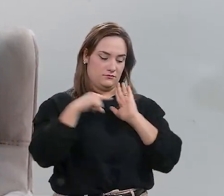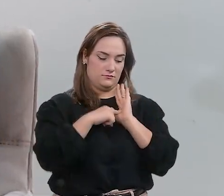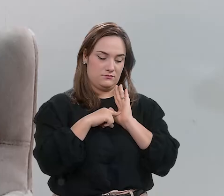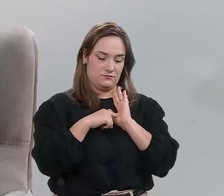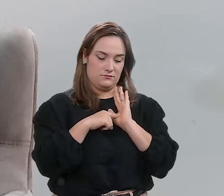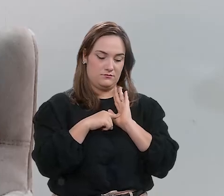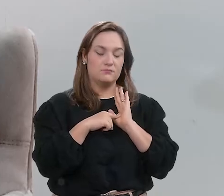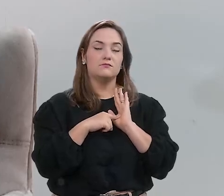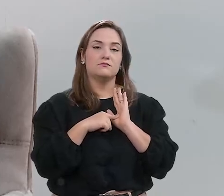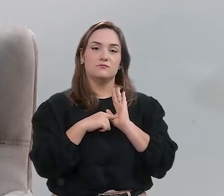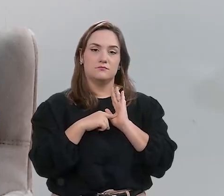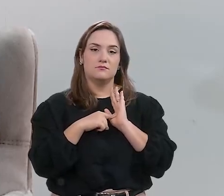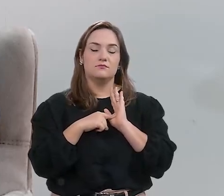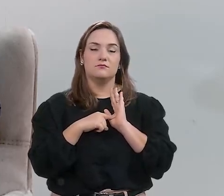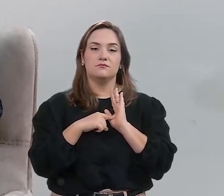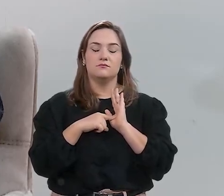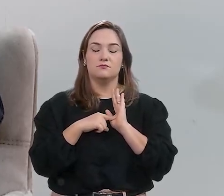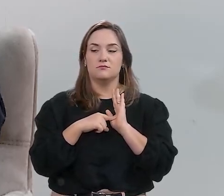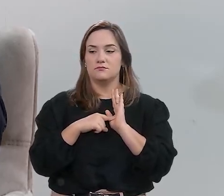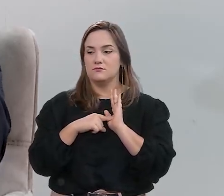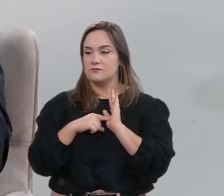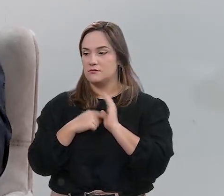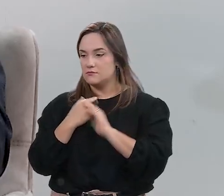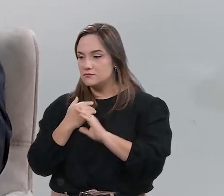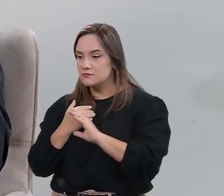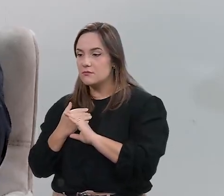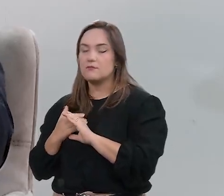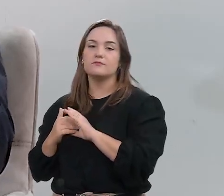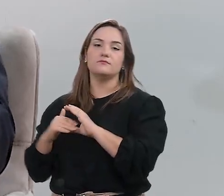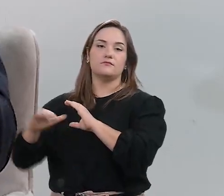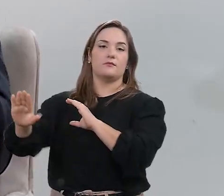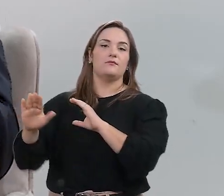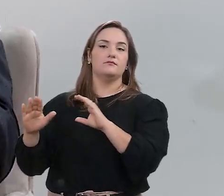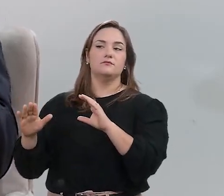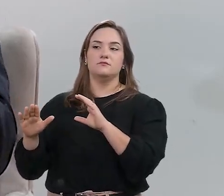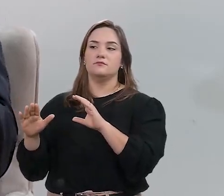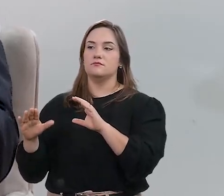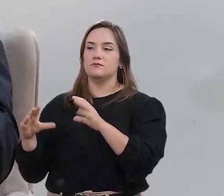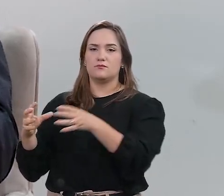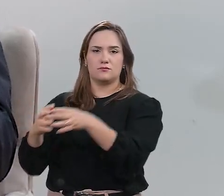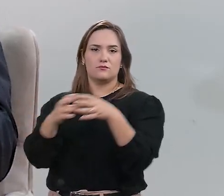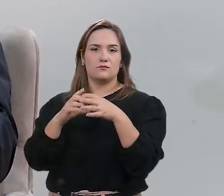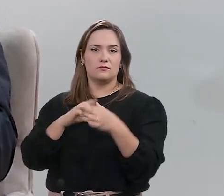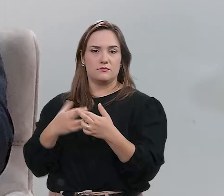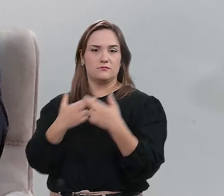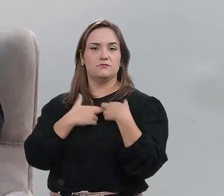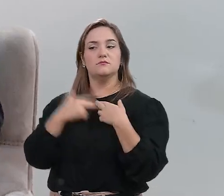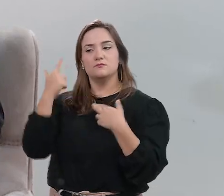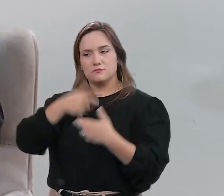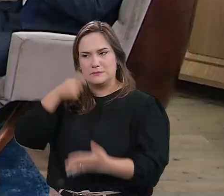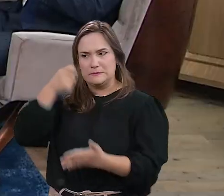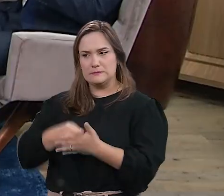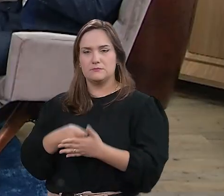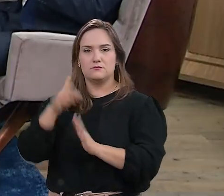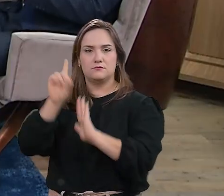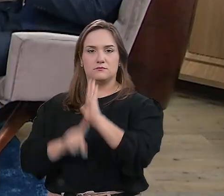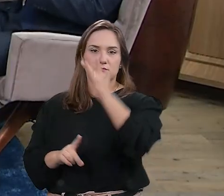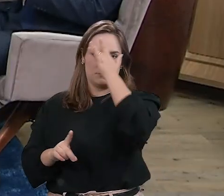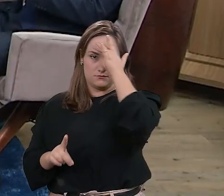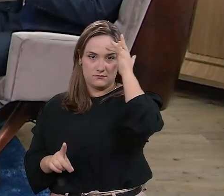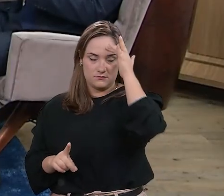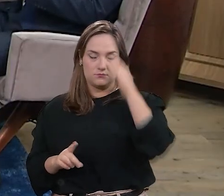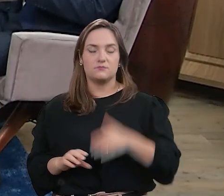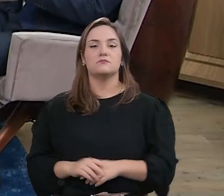competentes com a finalidade de garantir a defesa dos direitos das pessoas, né? Então, nós já tivemos